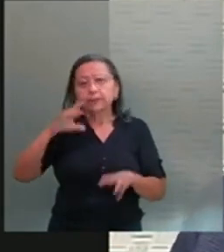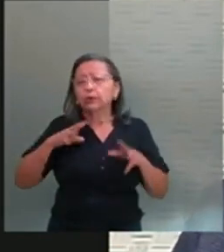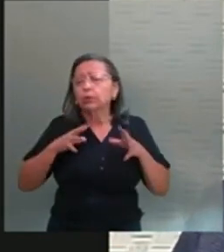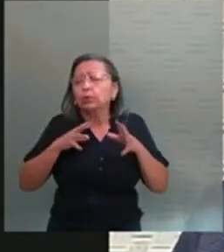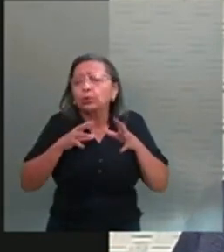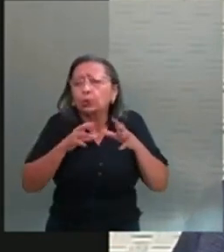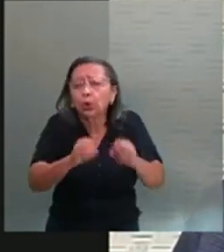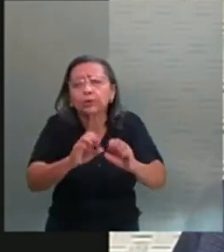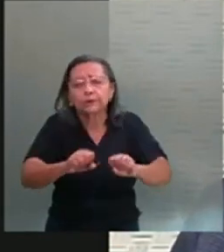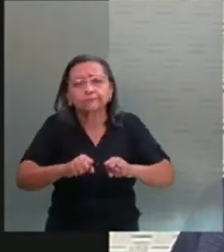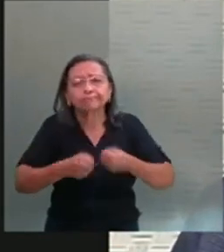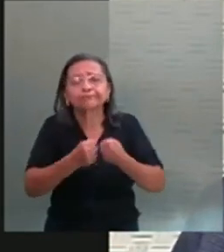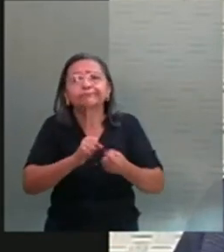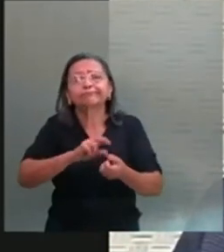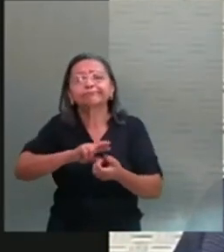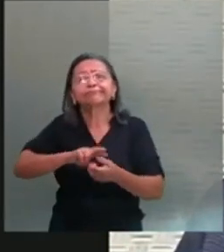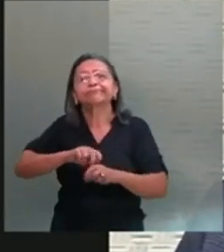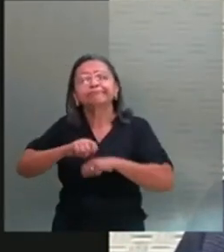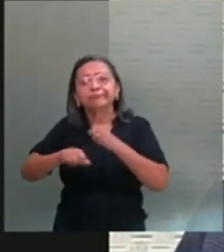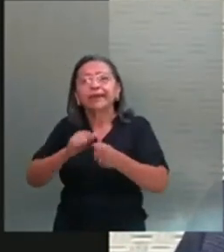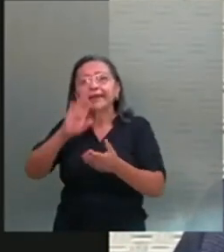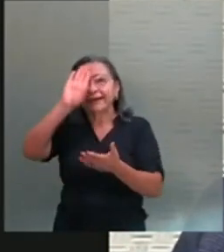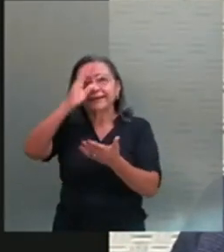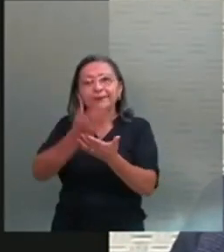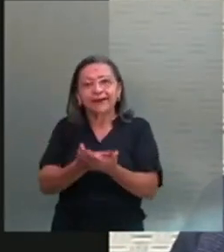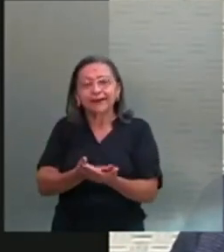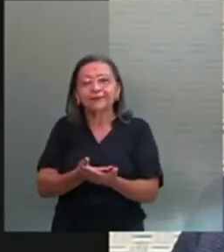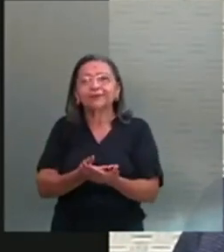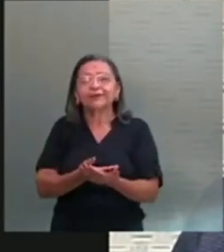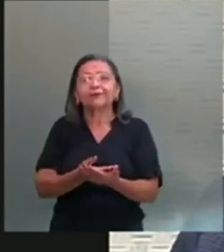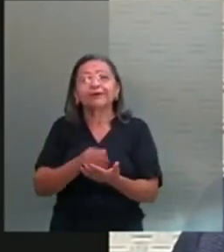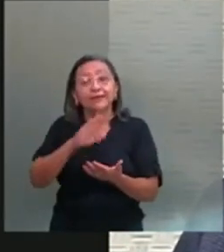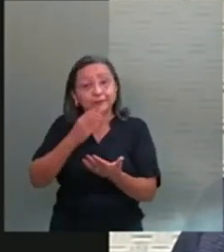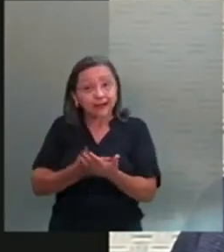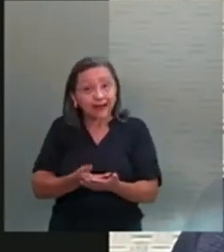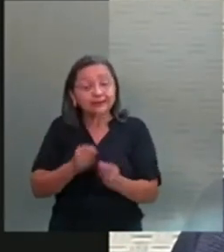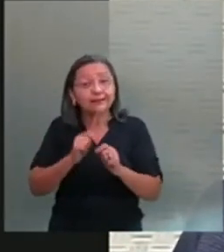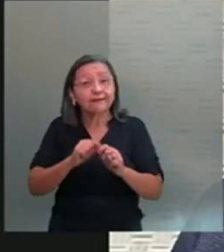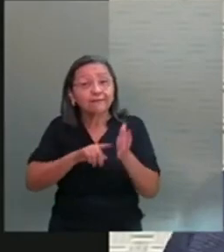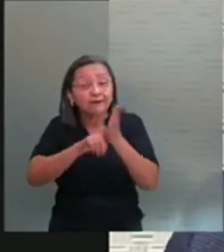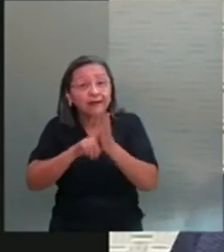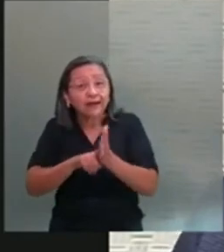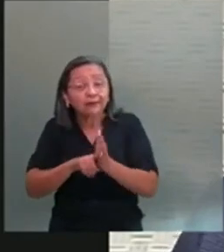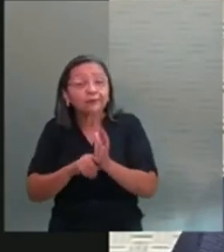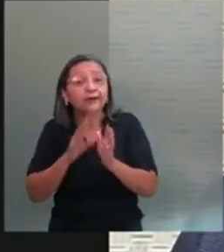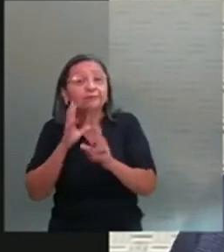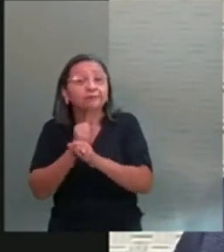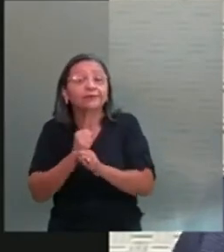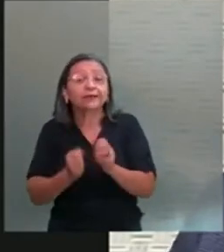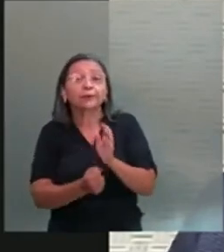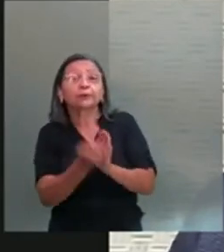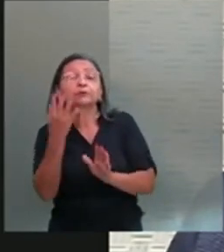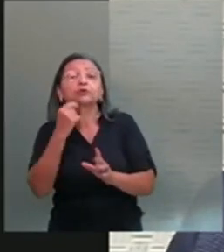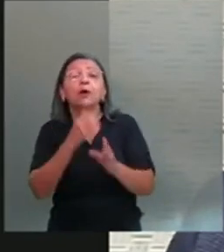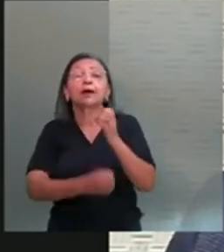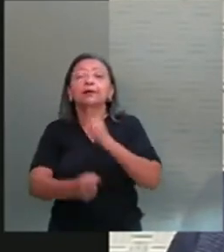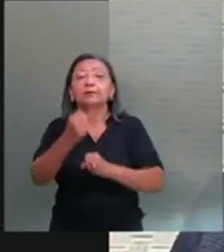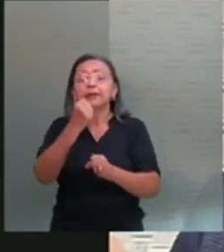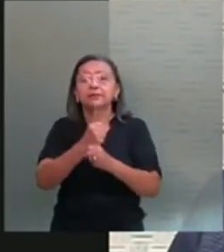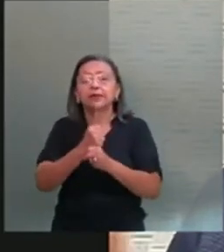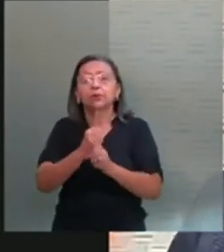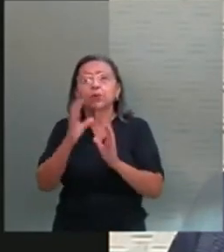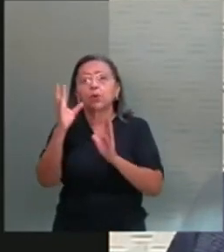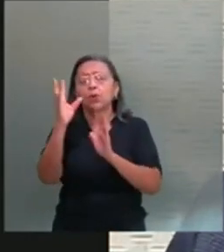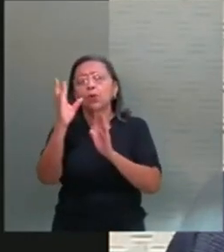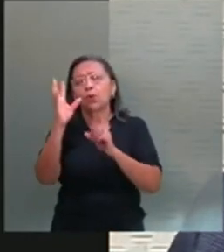essa dedicação se reverte em credibilidade. Credibilidade verificável em números. Só no ano passado, os